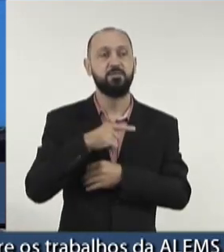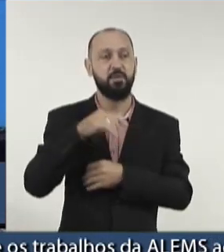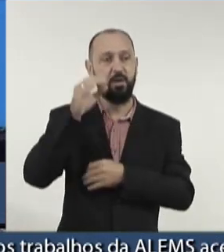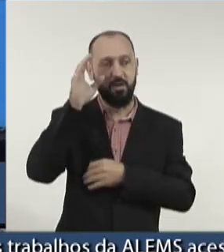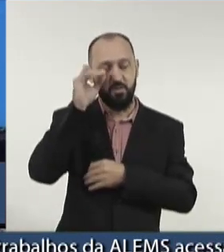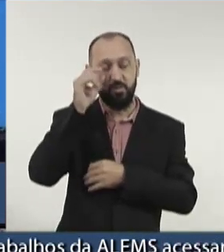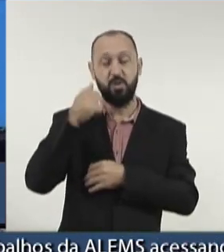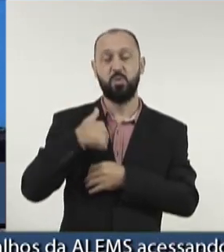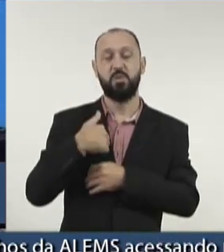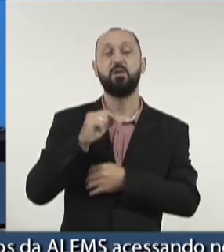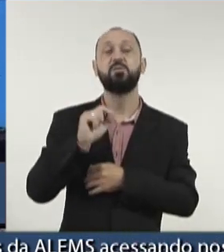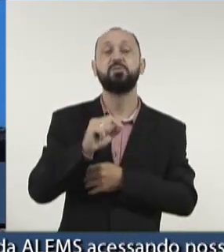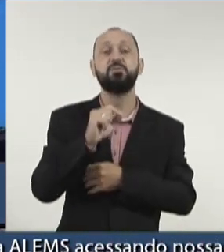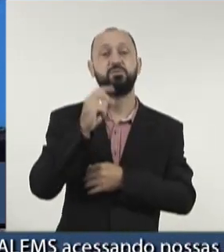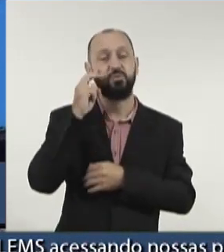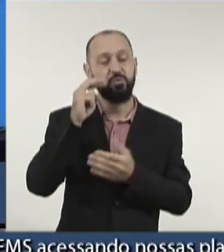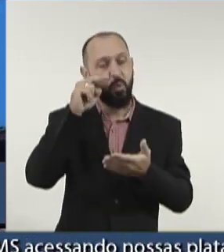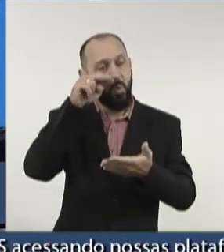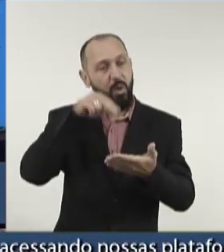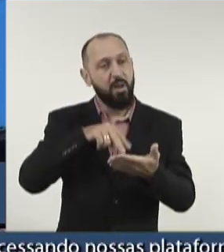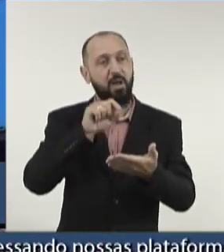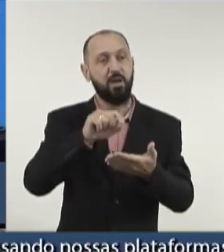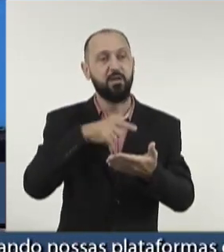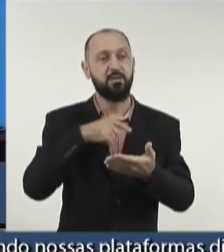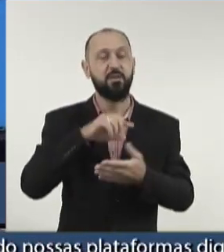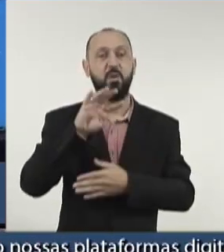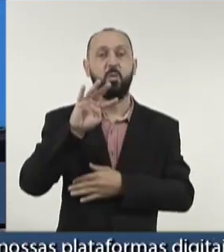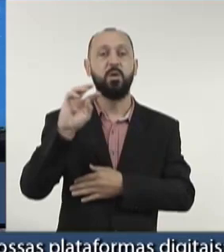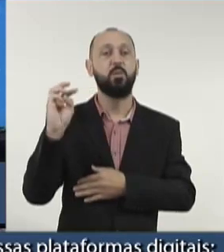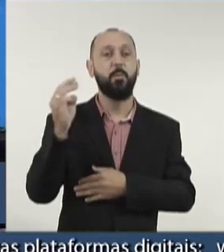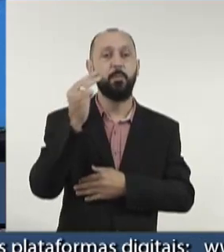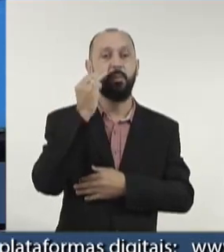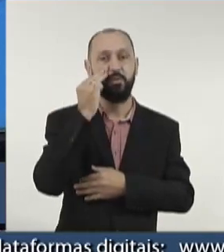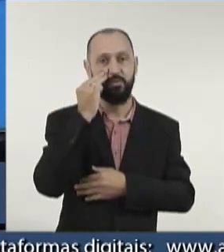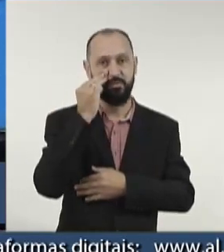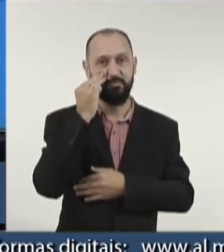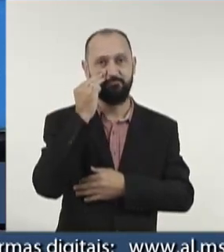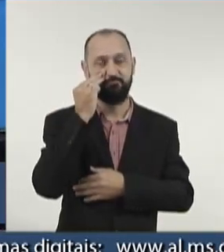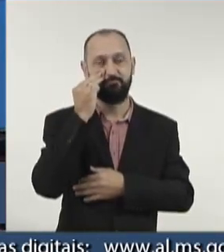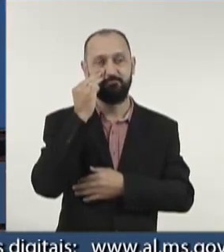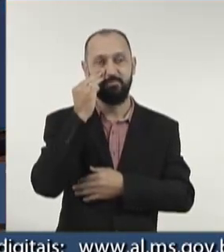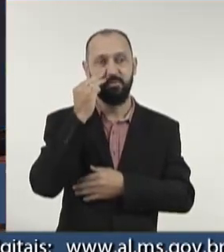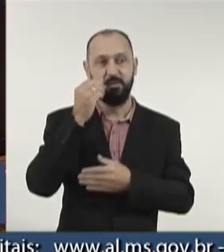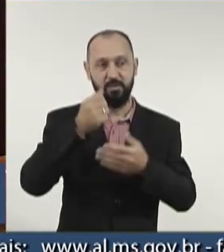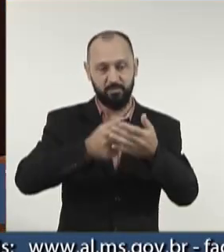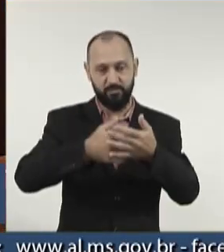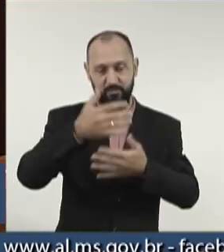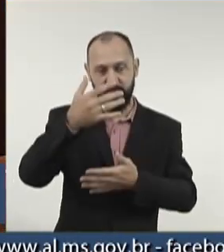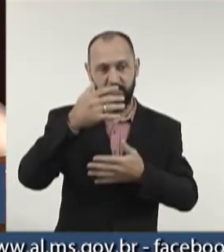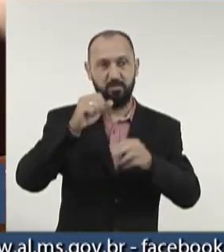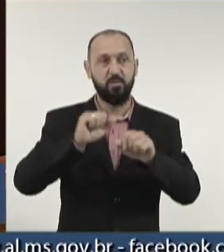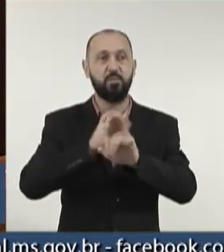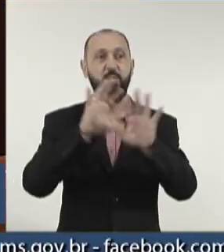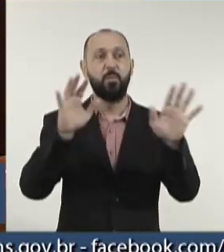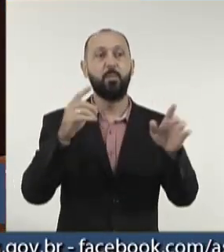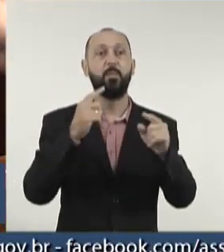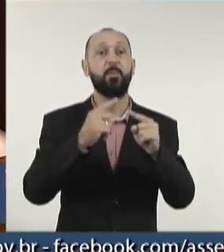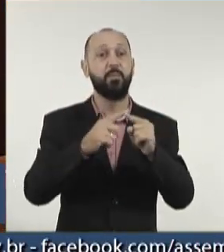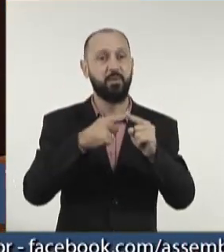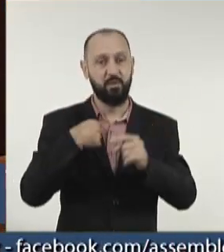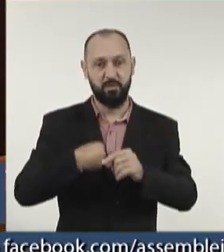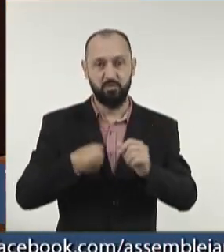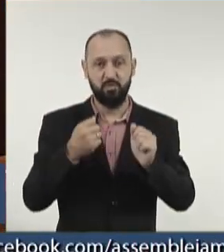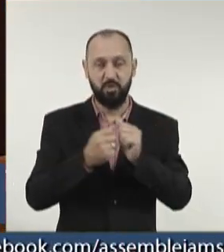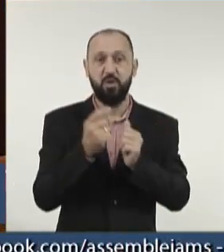esse parlamentar teve, de olhar que esses 4 milhões que estão discriminados no portal da transparência, porque